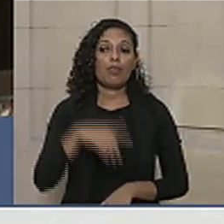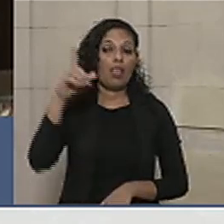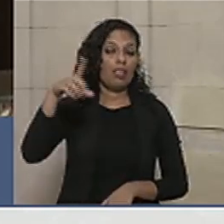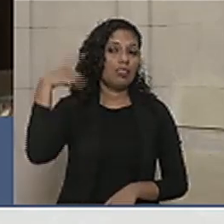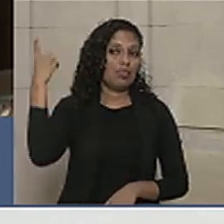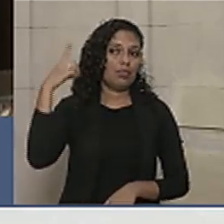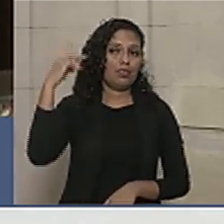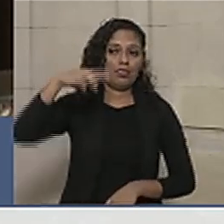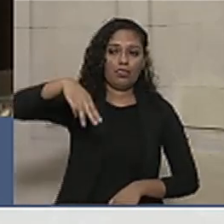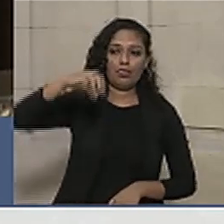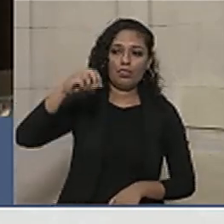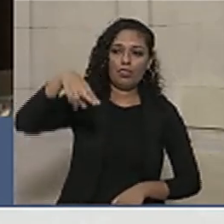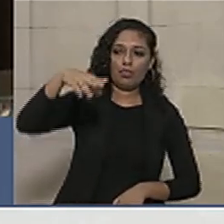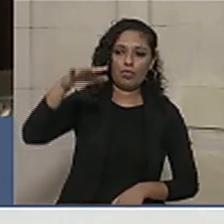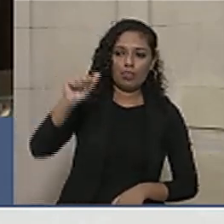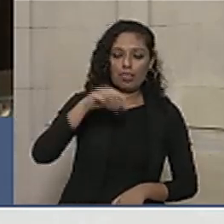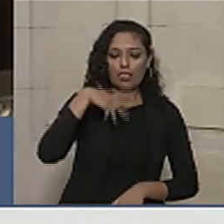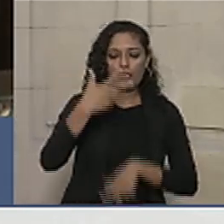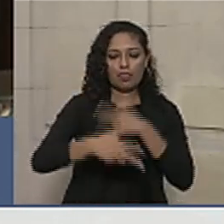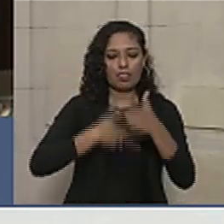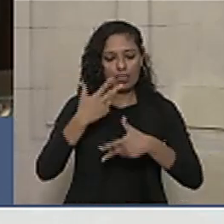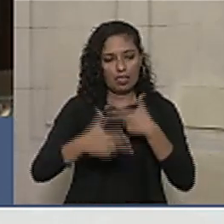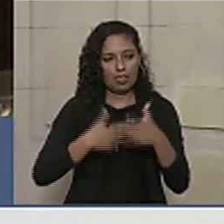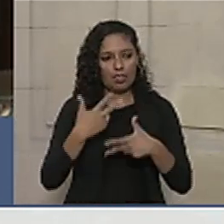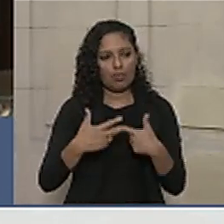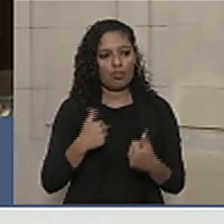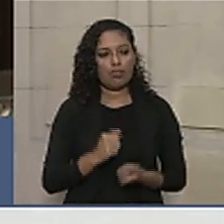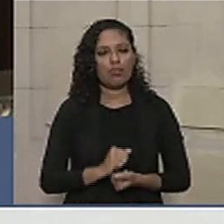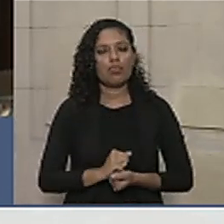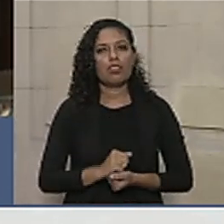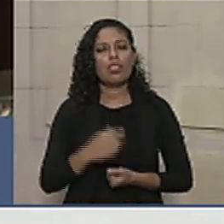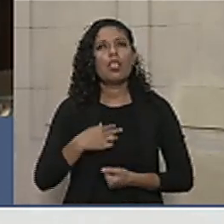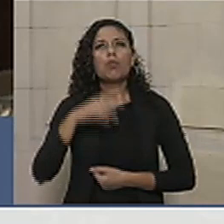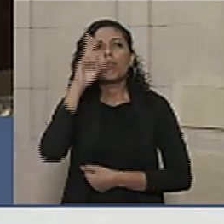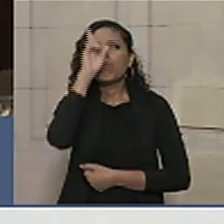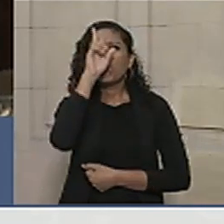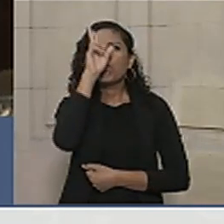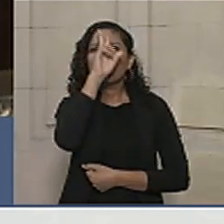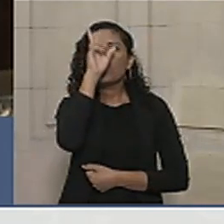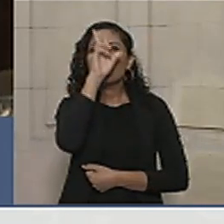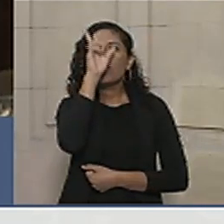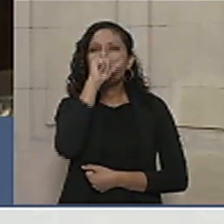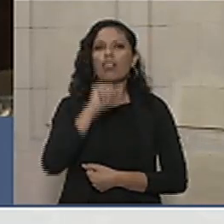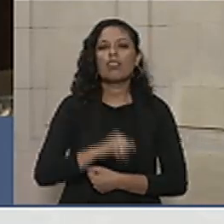deputada Mônica Francisco falava, eu me lembrava